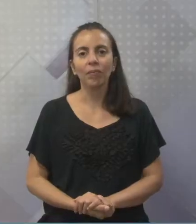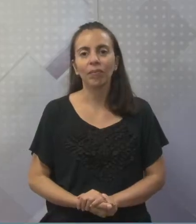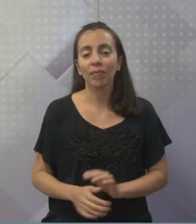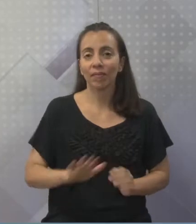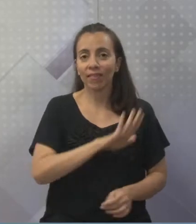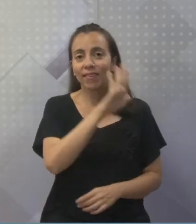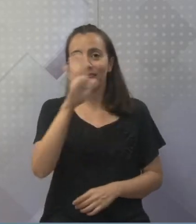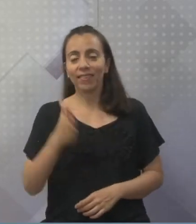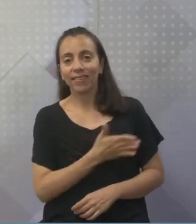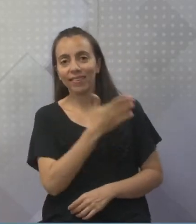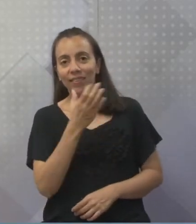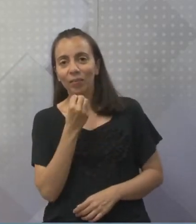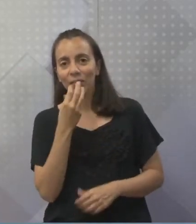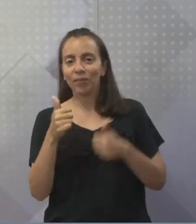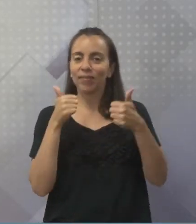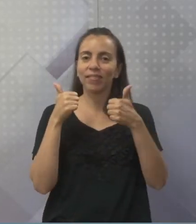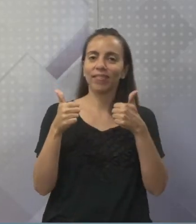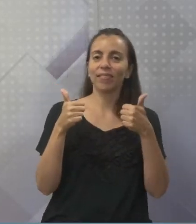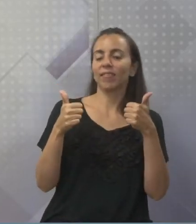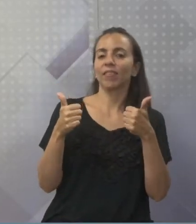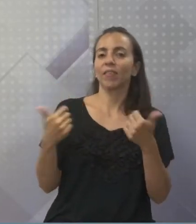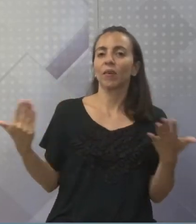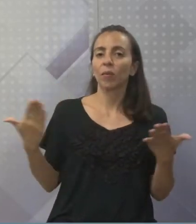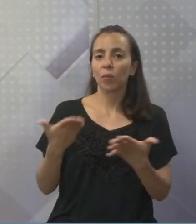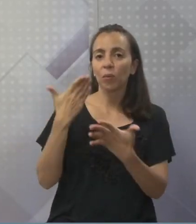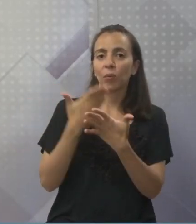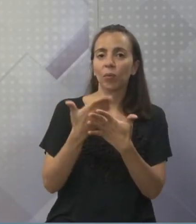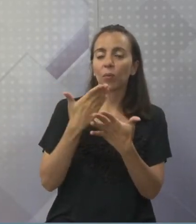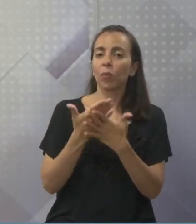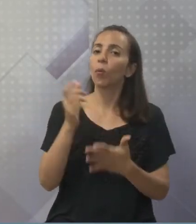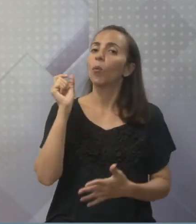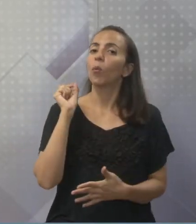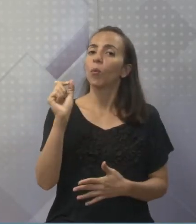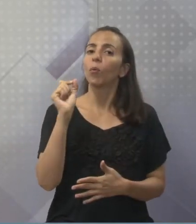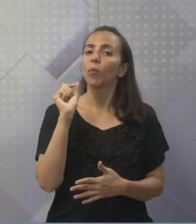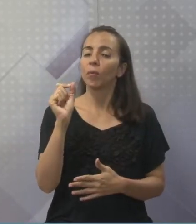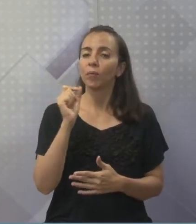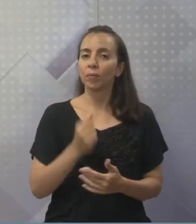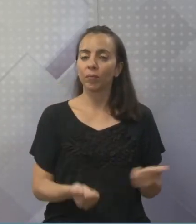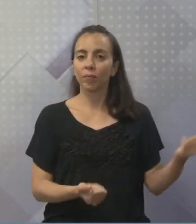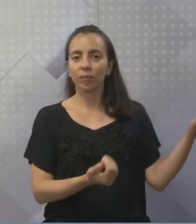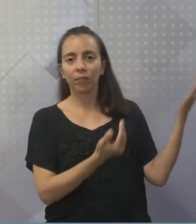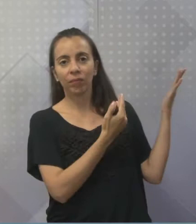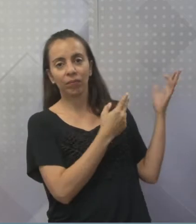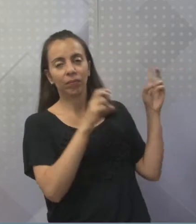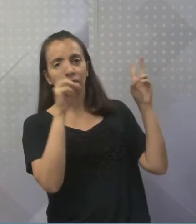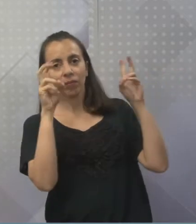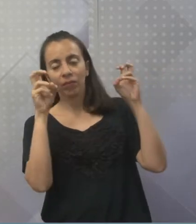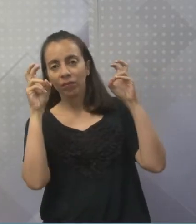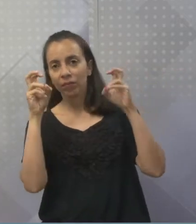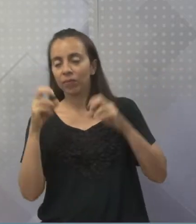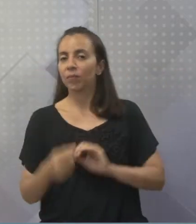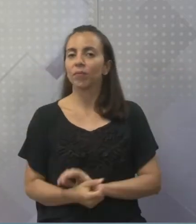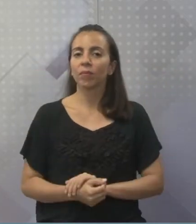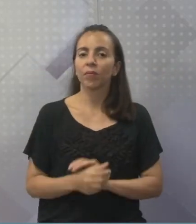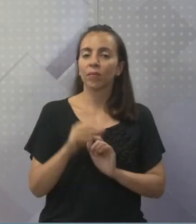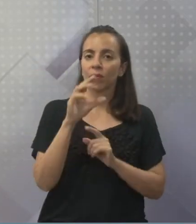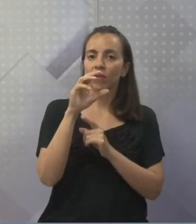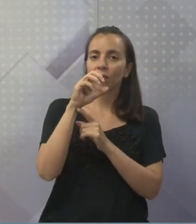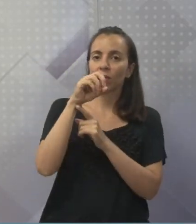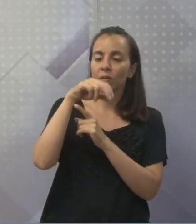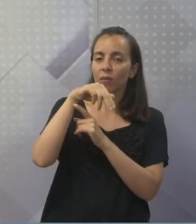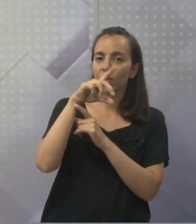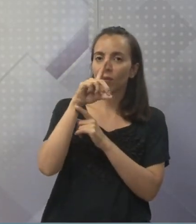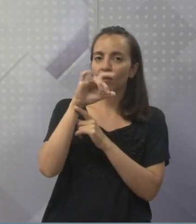Olá pessoal, tudo bem com vocês? Em nossa aula de hoje nós iremos estudar o conditional would, que é o conditional would e